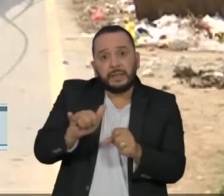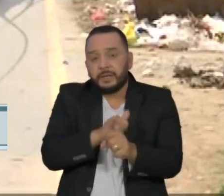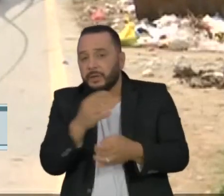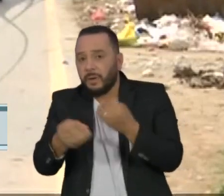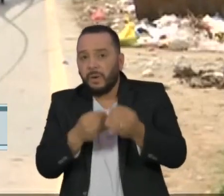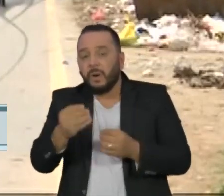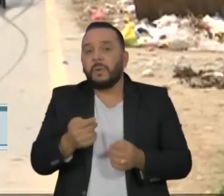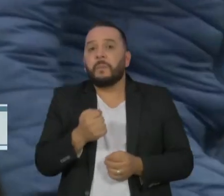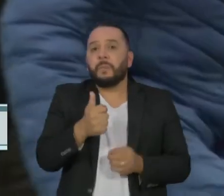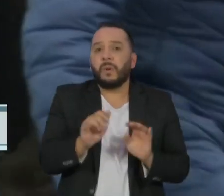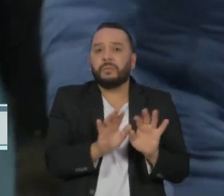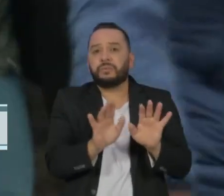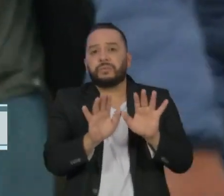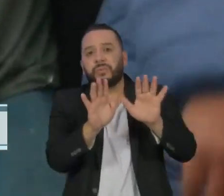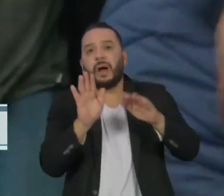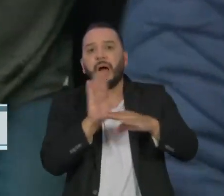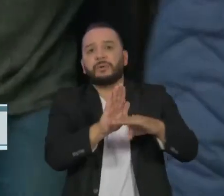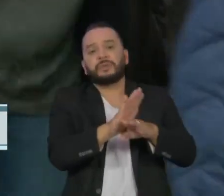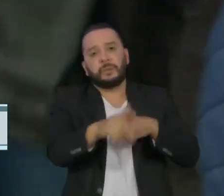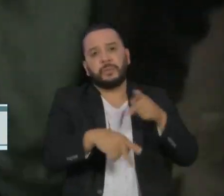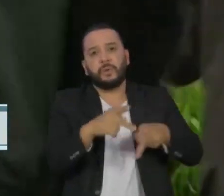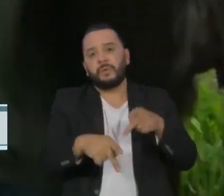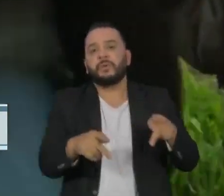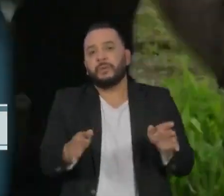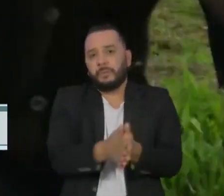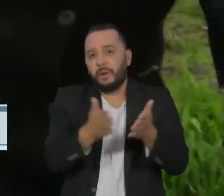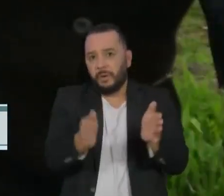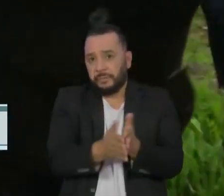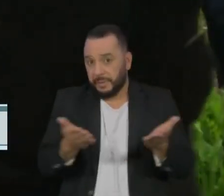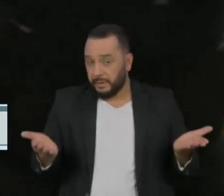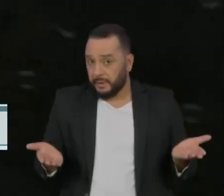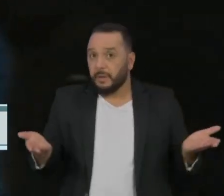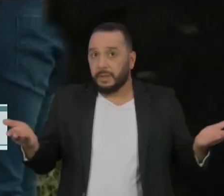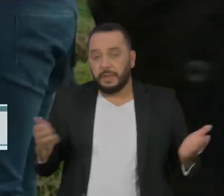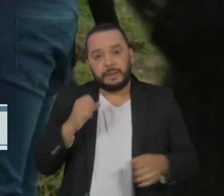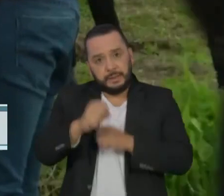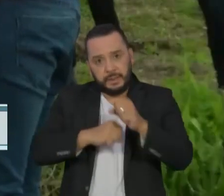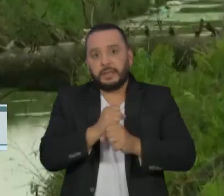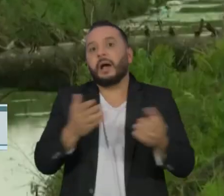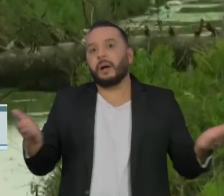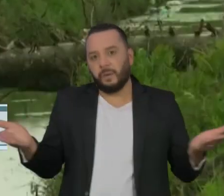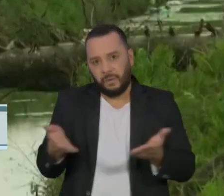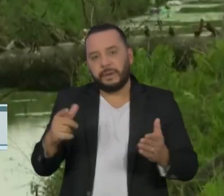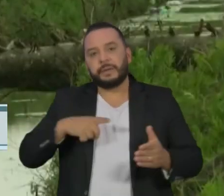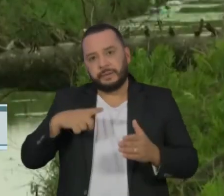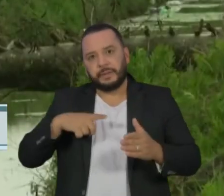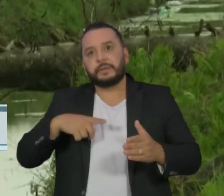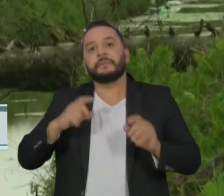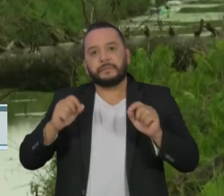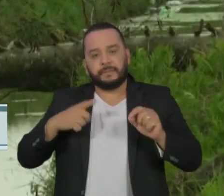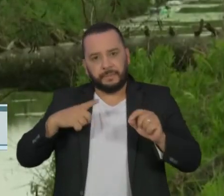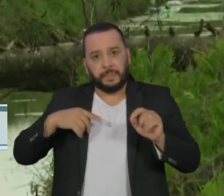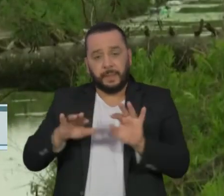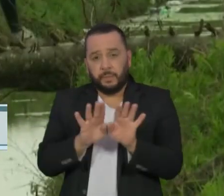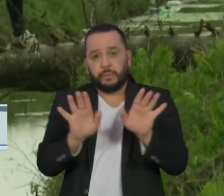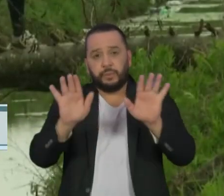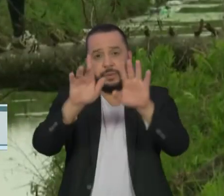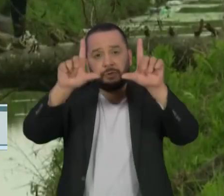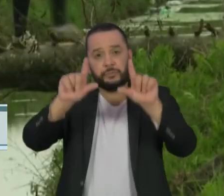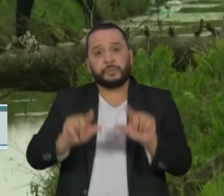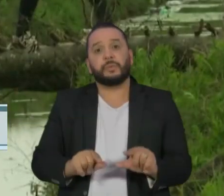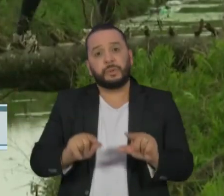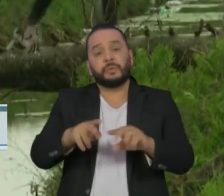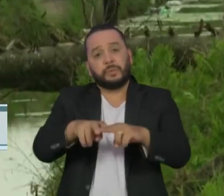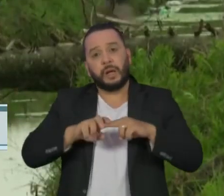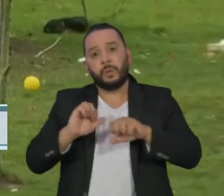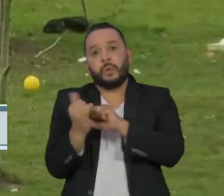a vida dos mais pobres. Neste ano, houve uma redução no volume global de emissões por causa das restrições derivadas da pandemia do novo coronavírus.